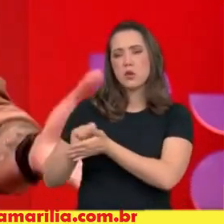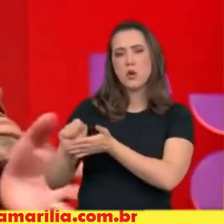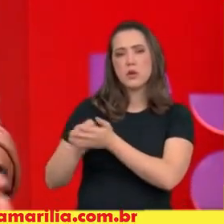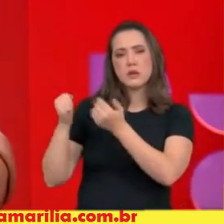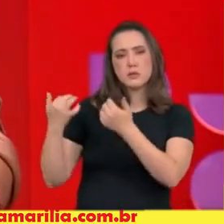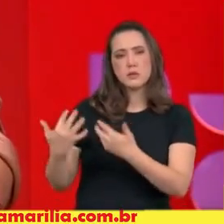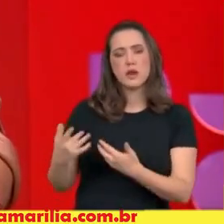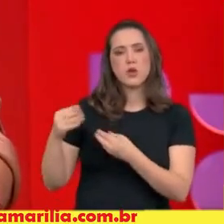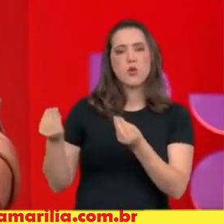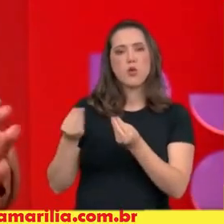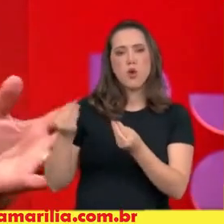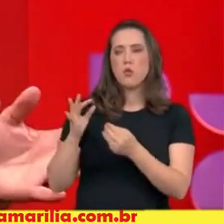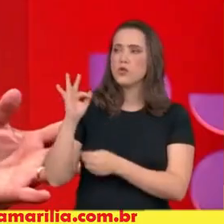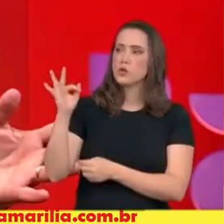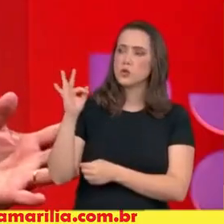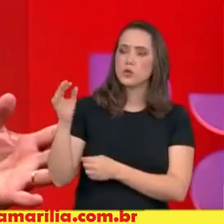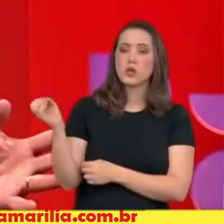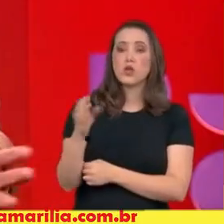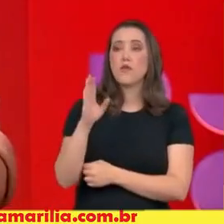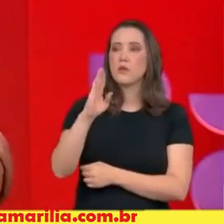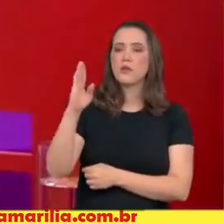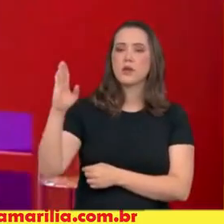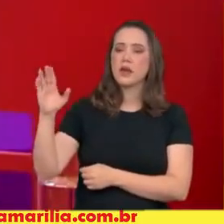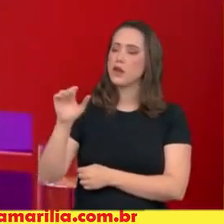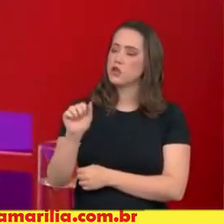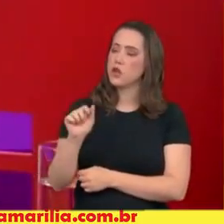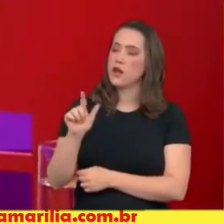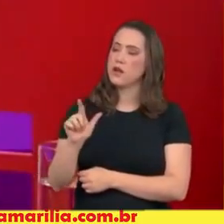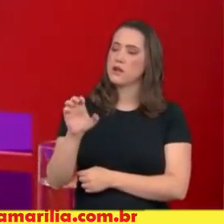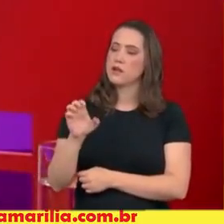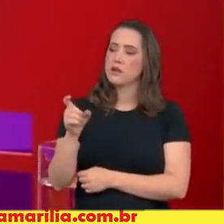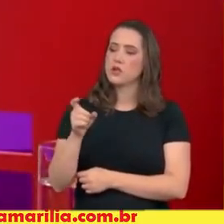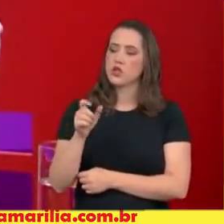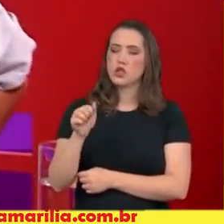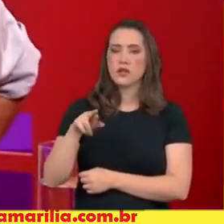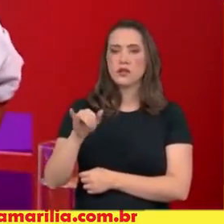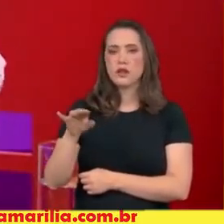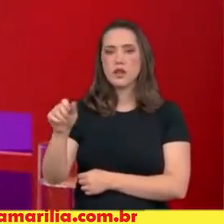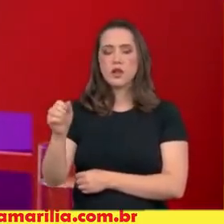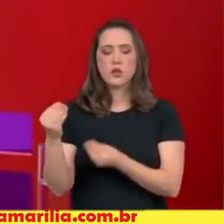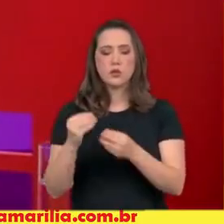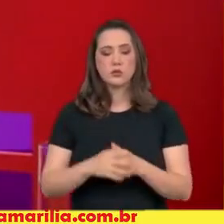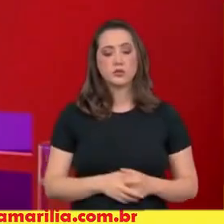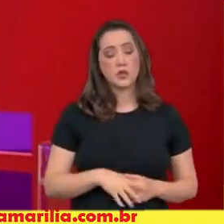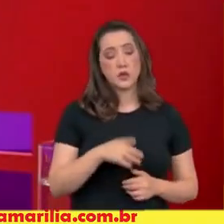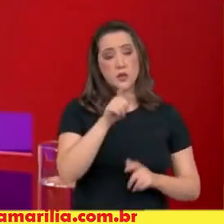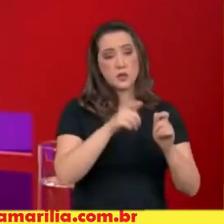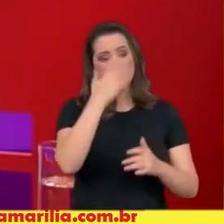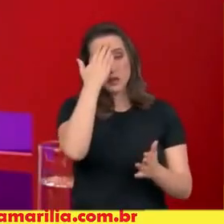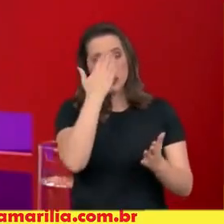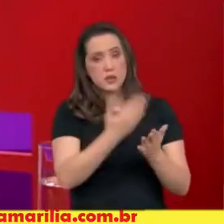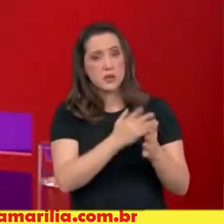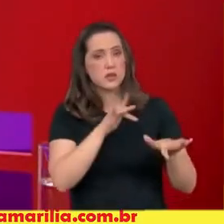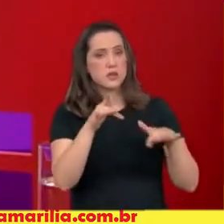do conhecimento, parecia tudo muito... Todo mundo acreditava na possibilidade das redes sociais também. A rede social ia ser uma coisa que ia resolver todos os